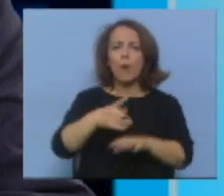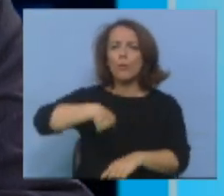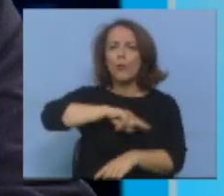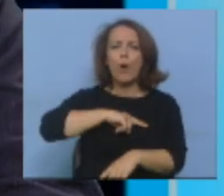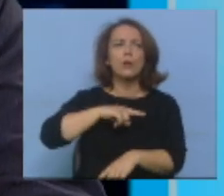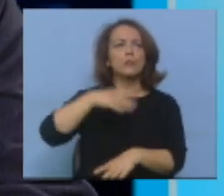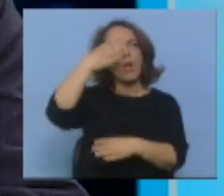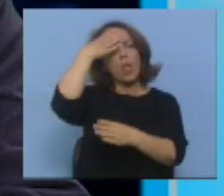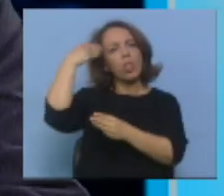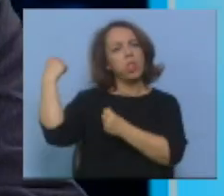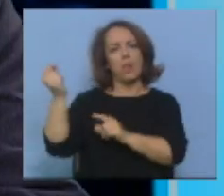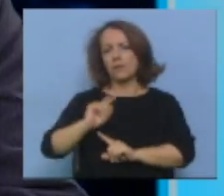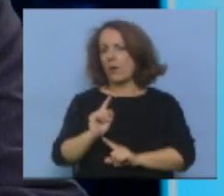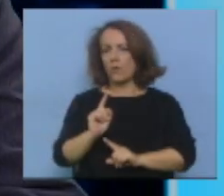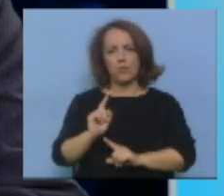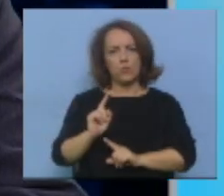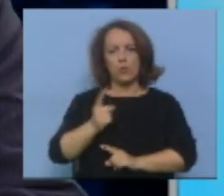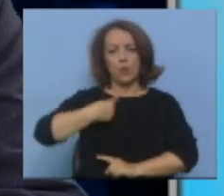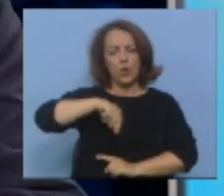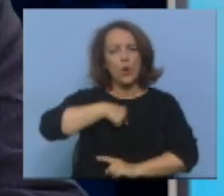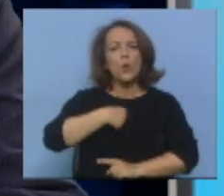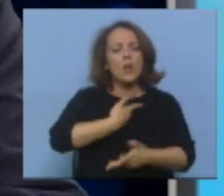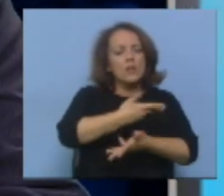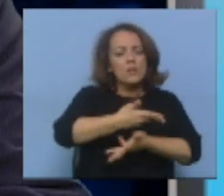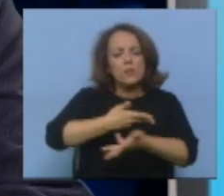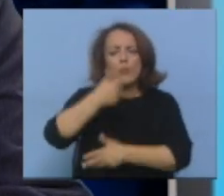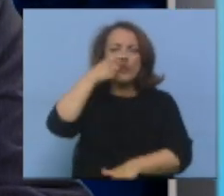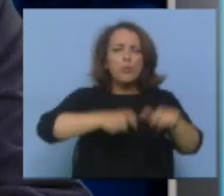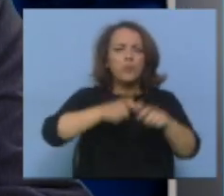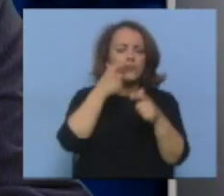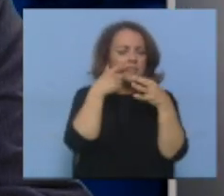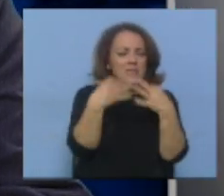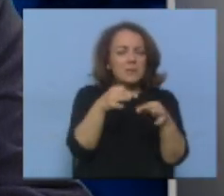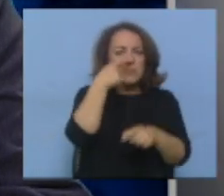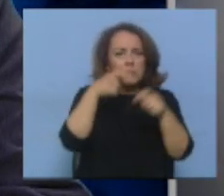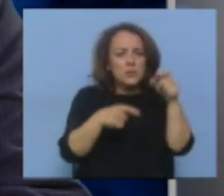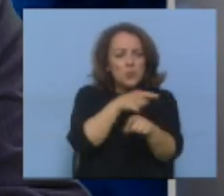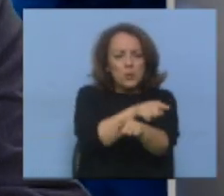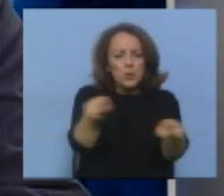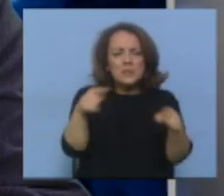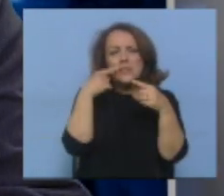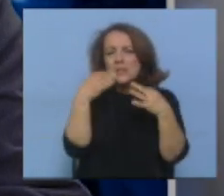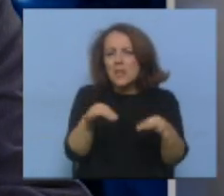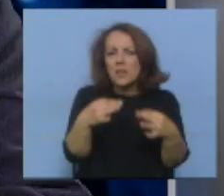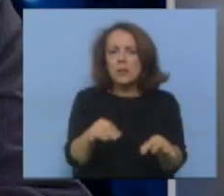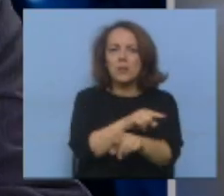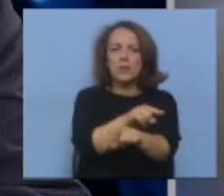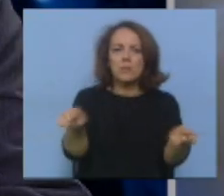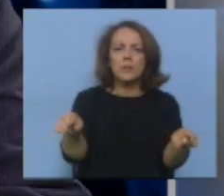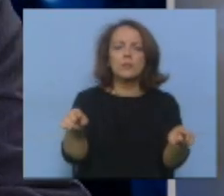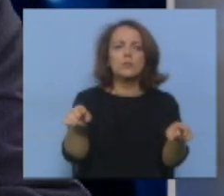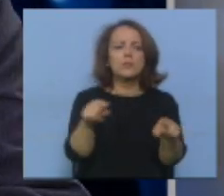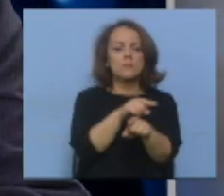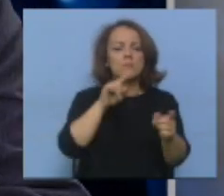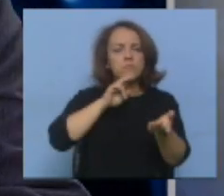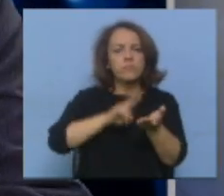esquecer, e eu que lido com o povo muito humilde, gente muito simples, não é? É gente que não tem nenhuma